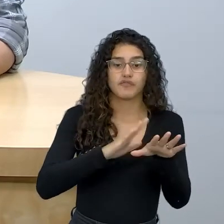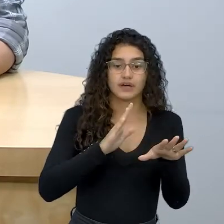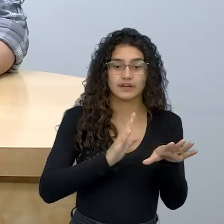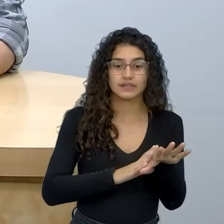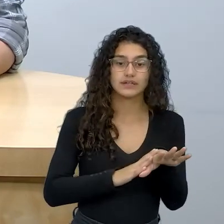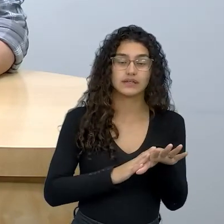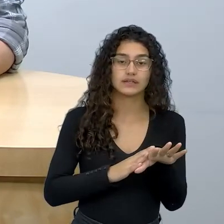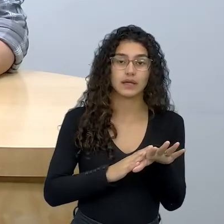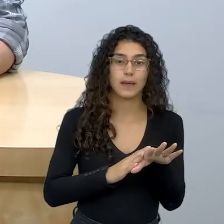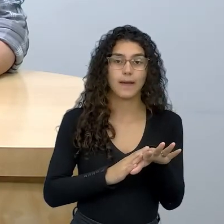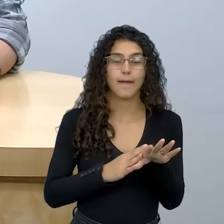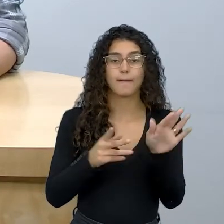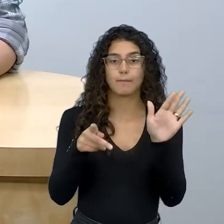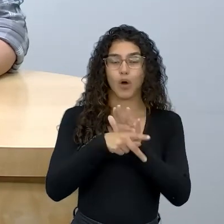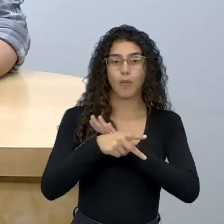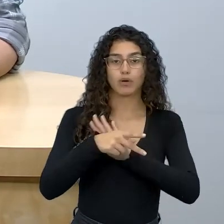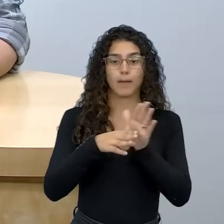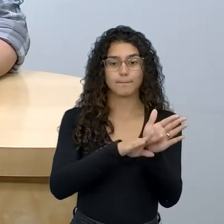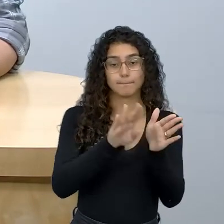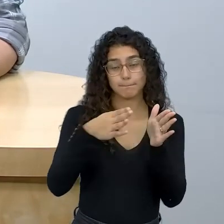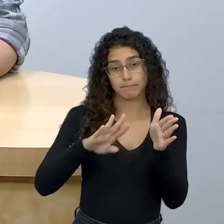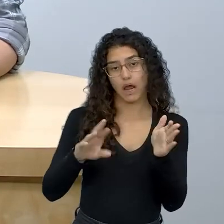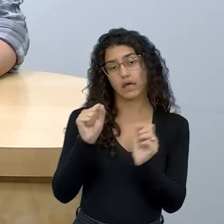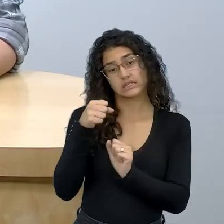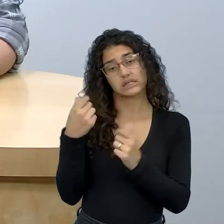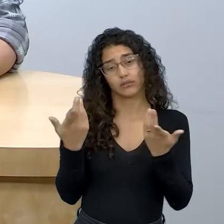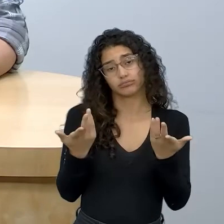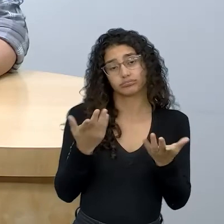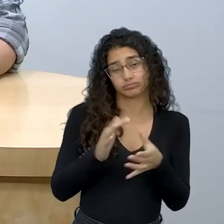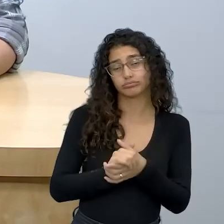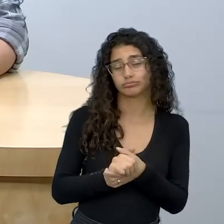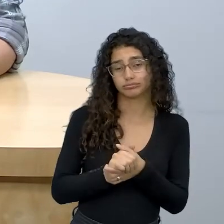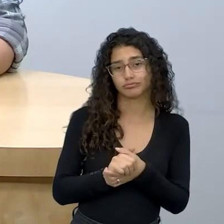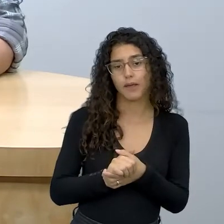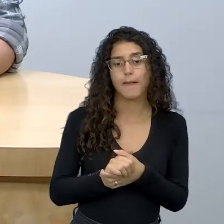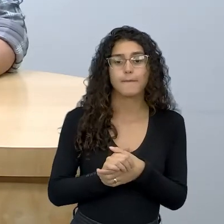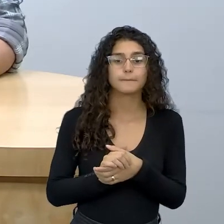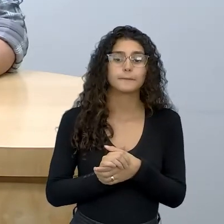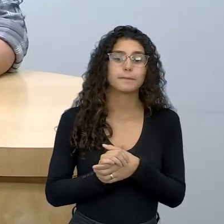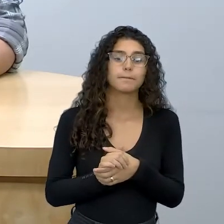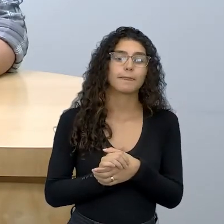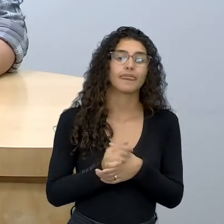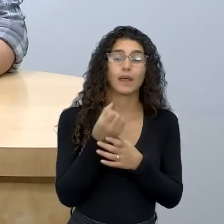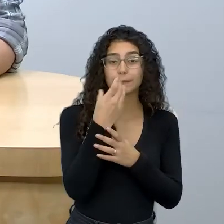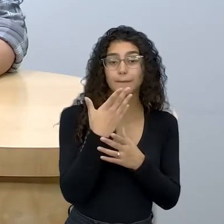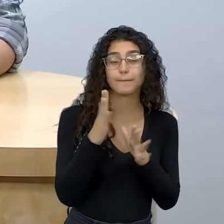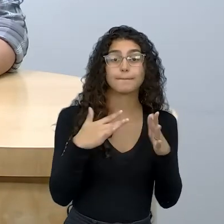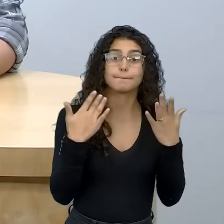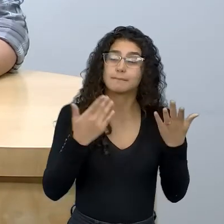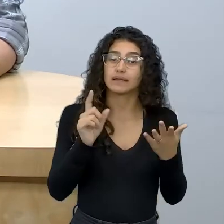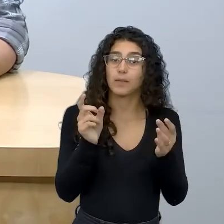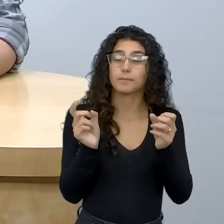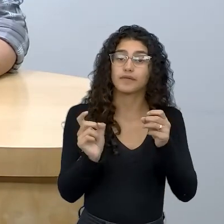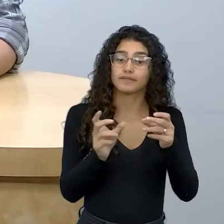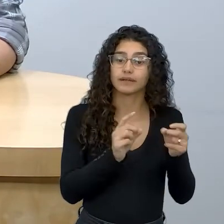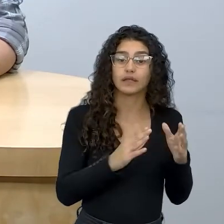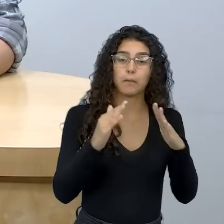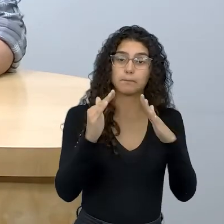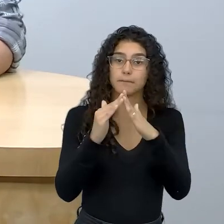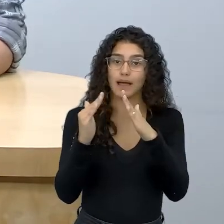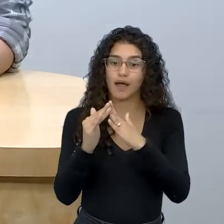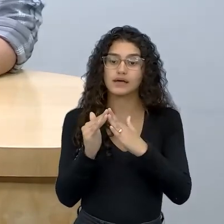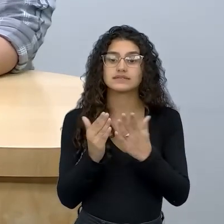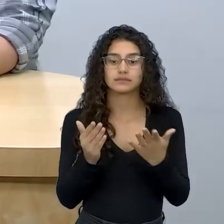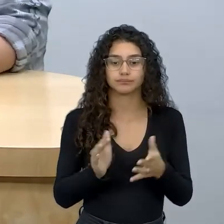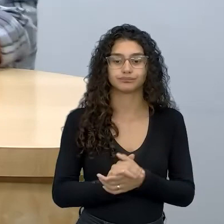coisas praianas, né? Talvez uma regata, bermuda e chinelo caia muito bem, mas não para vender uma casa,